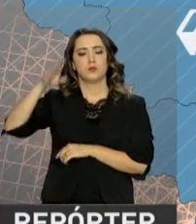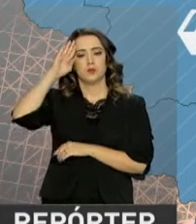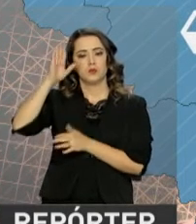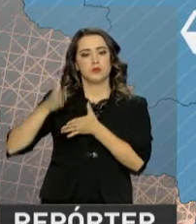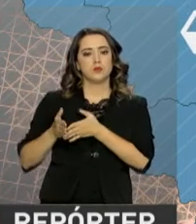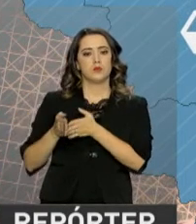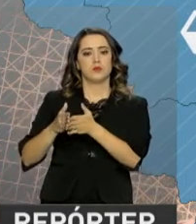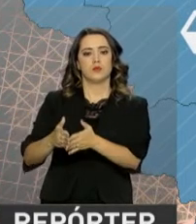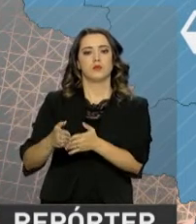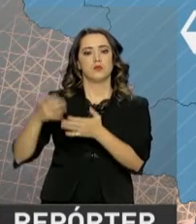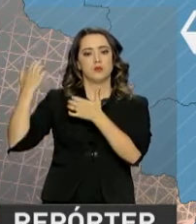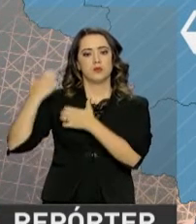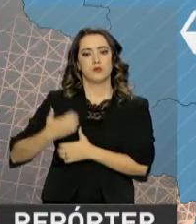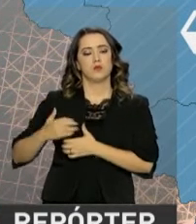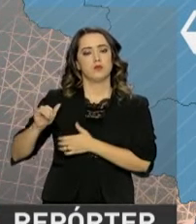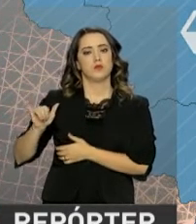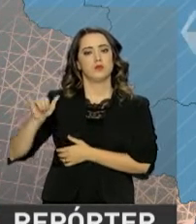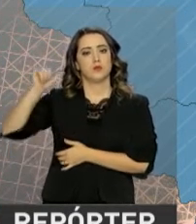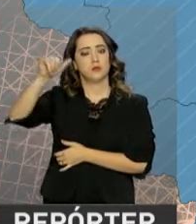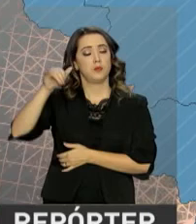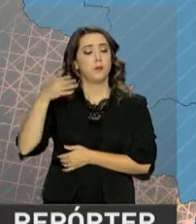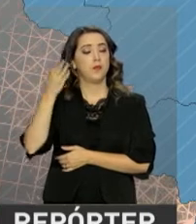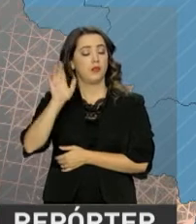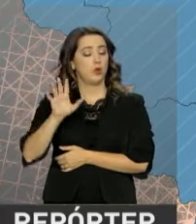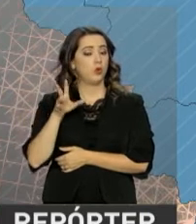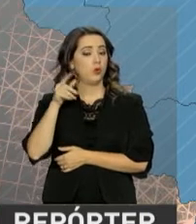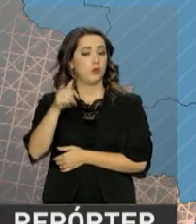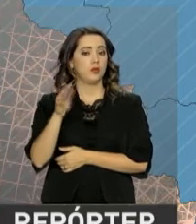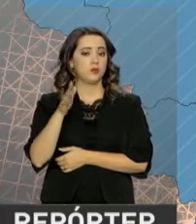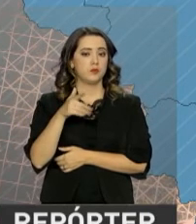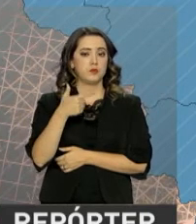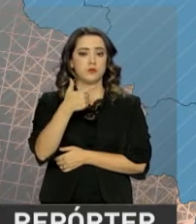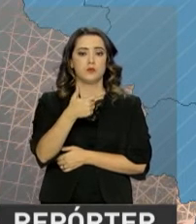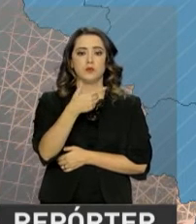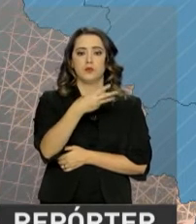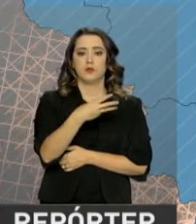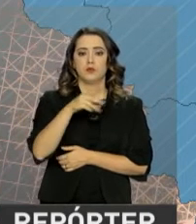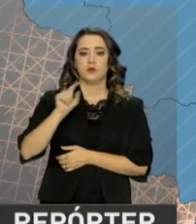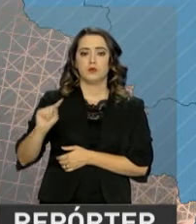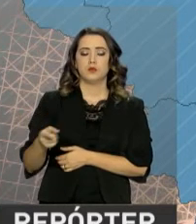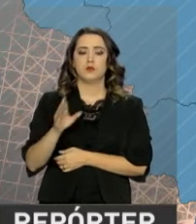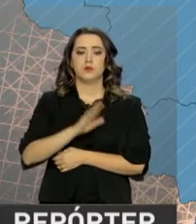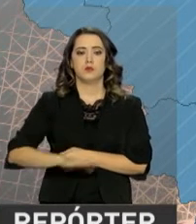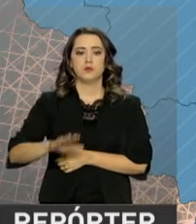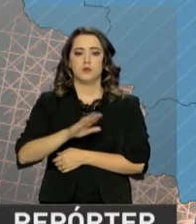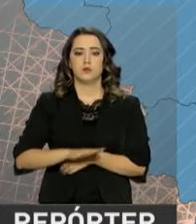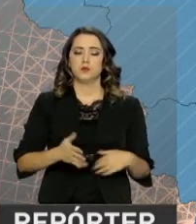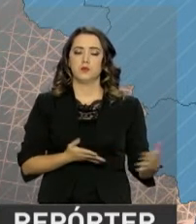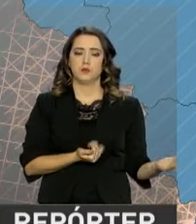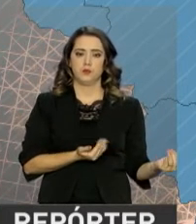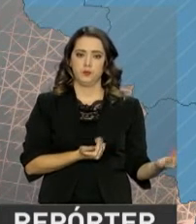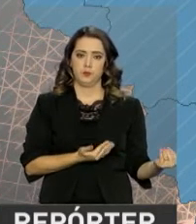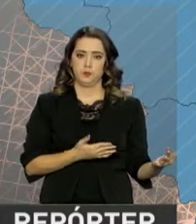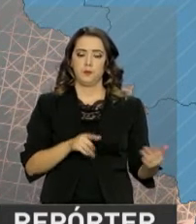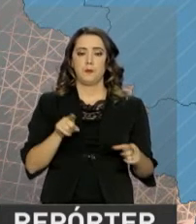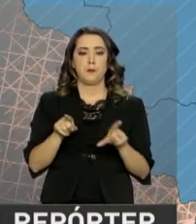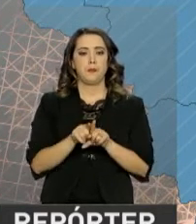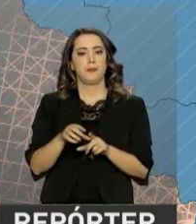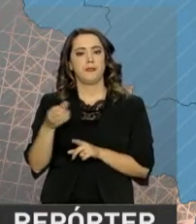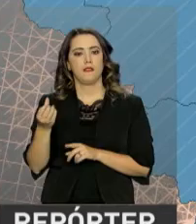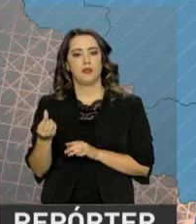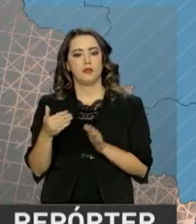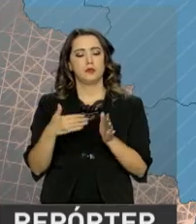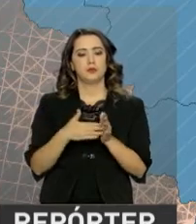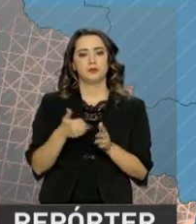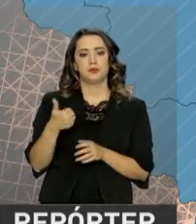ao Exército e à Aeronáutica. No total, são atendidas em torno de 23 mil crianças, jovens e adolescentes de 6